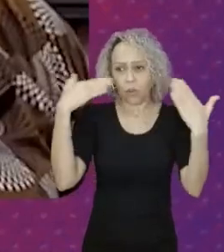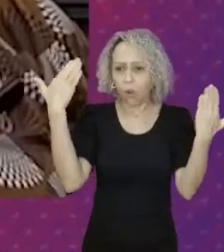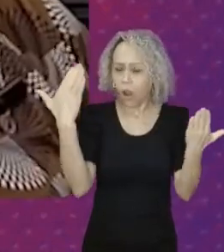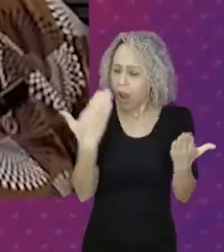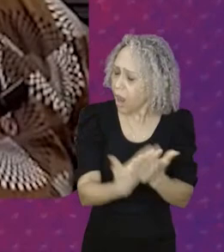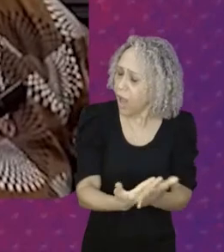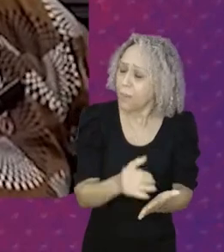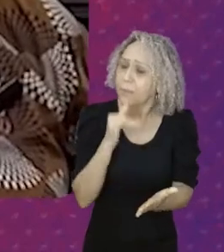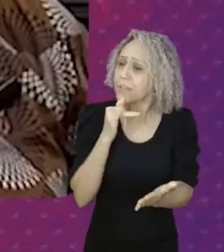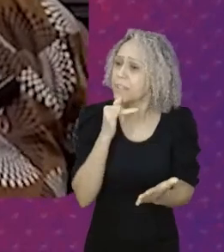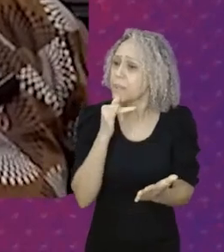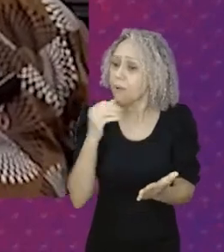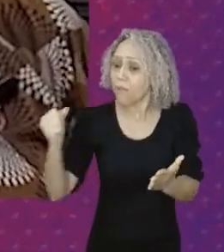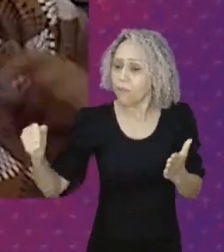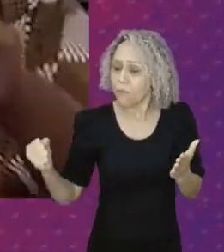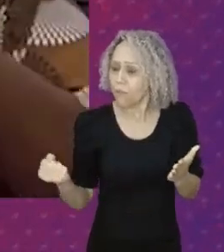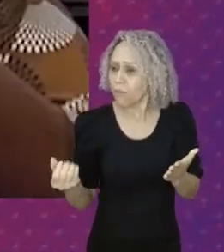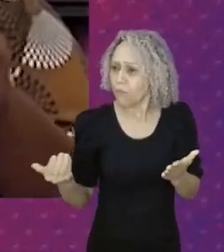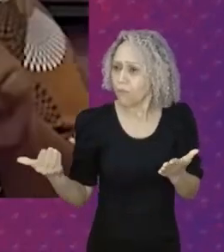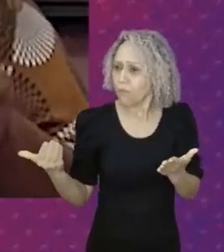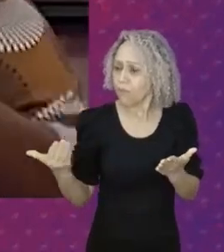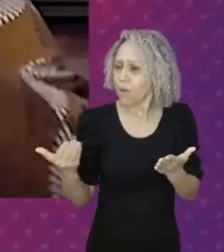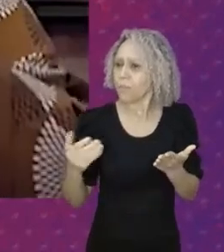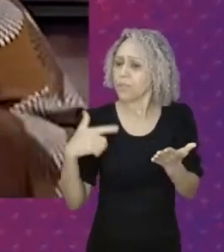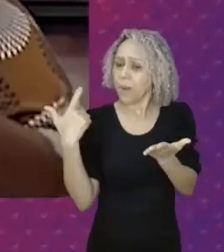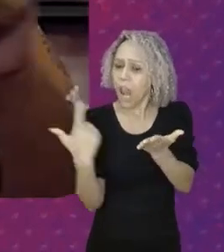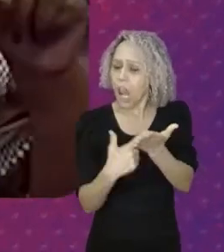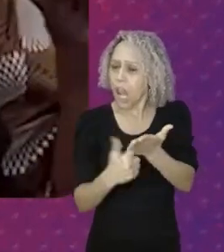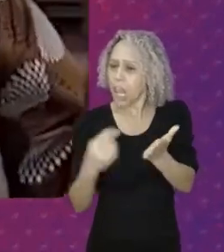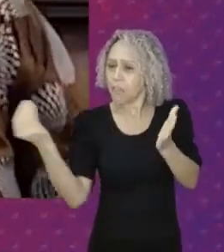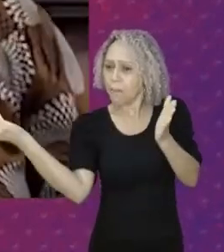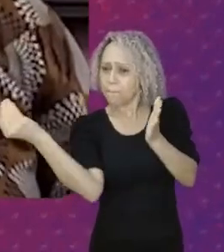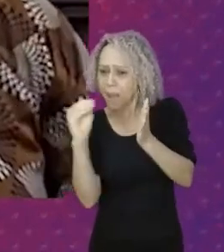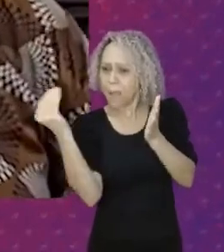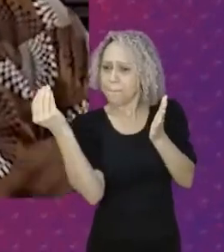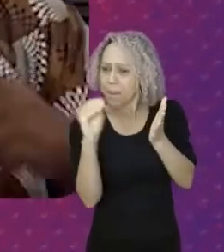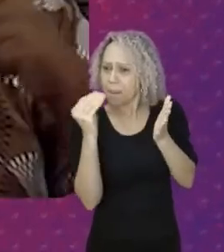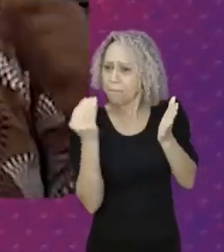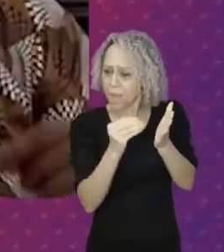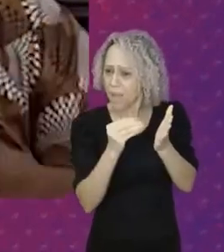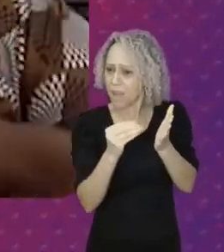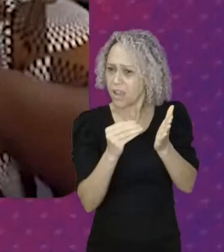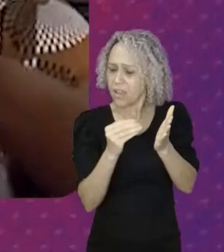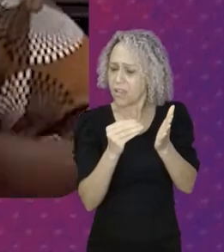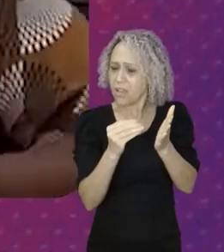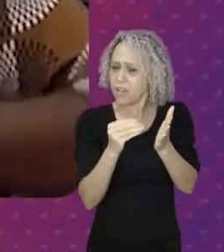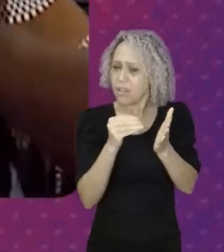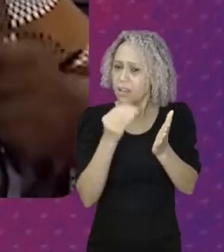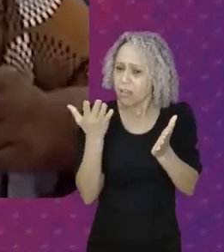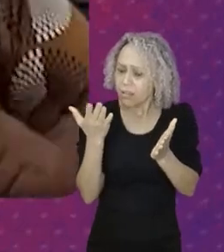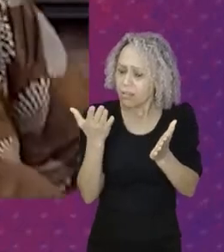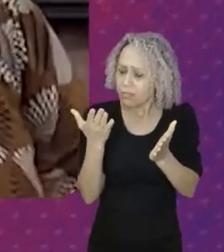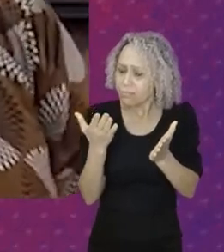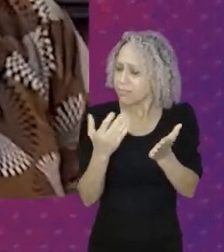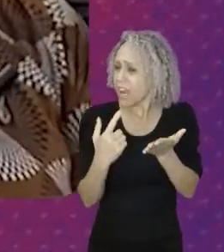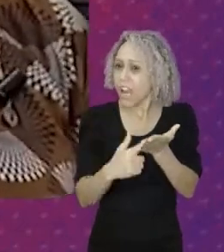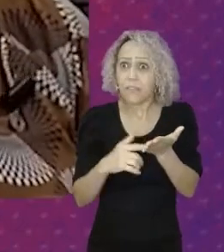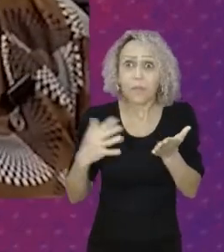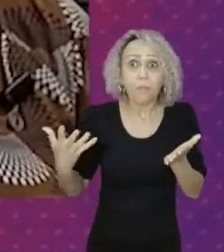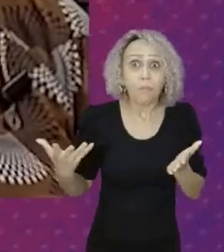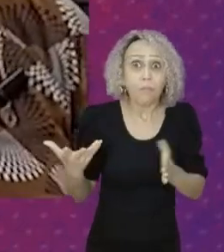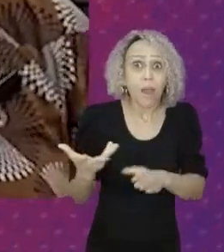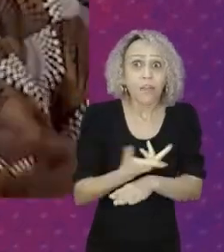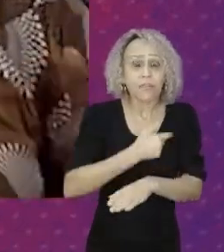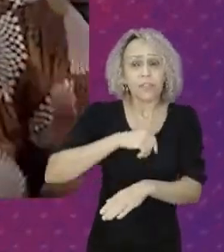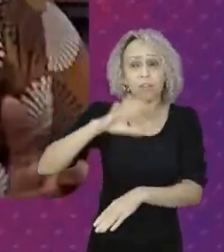obras maravilhosas hoje. Temos editoras maravilhosas, escritores e escritoras maravilhosos,